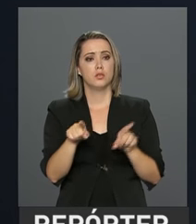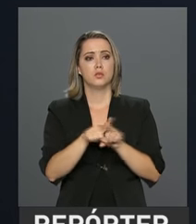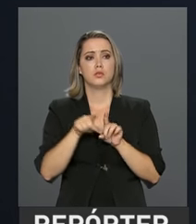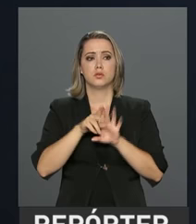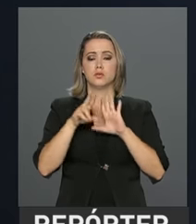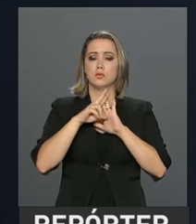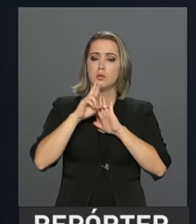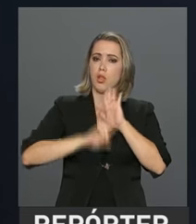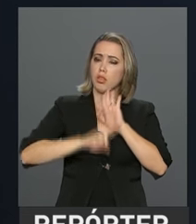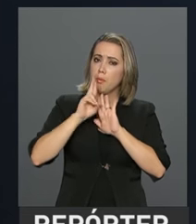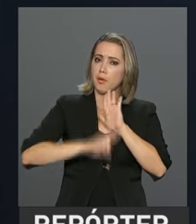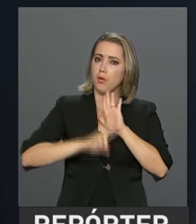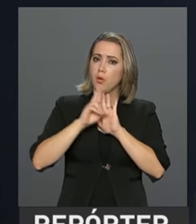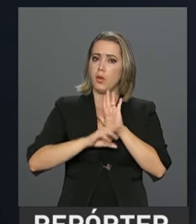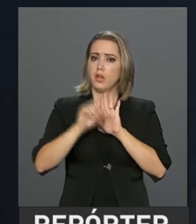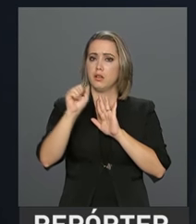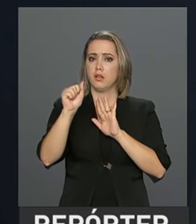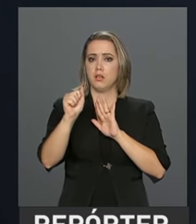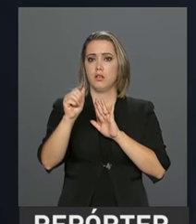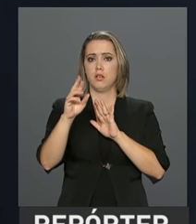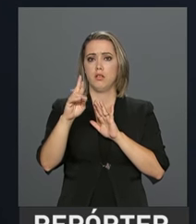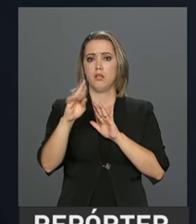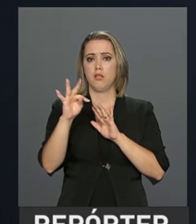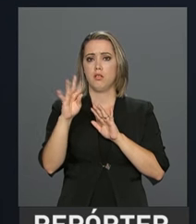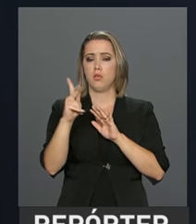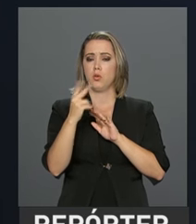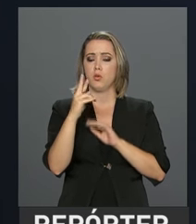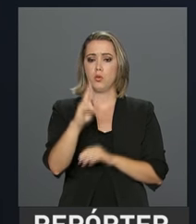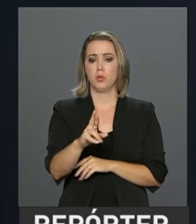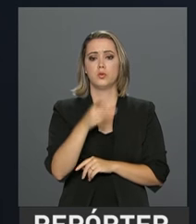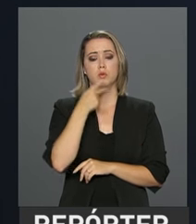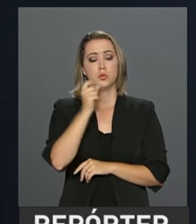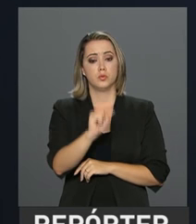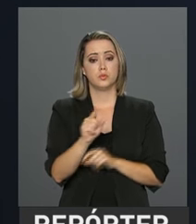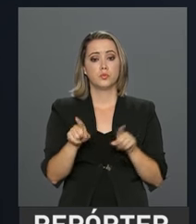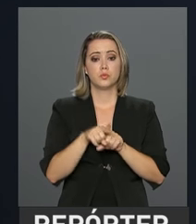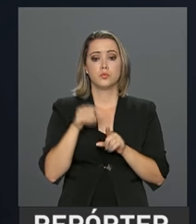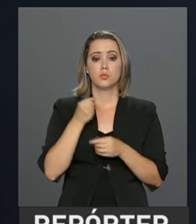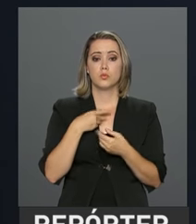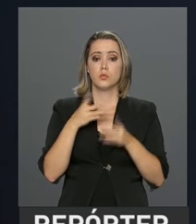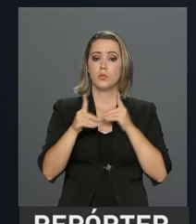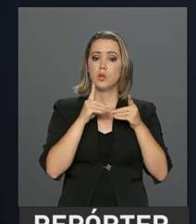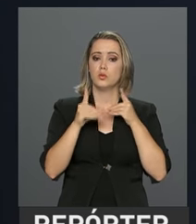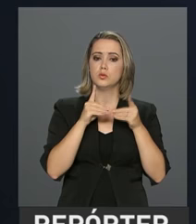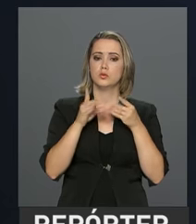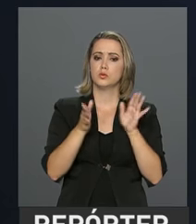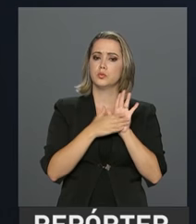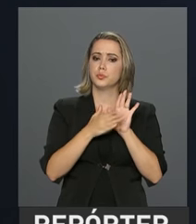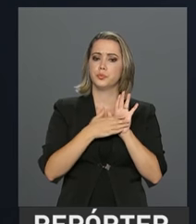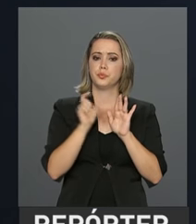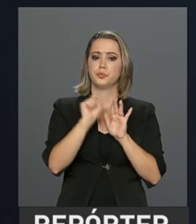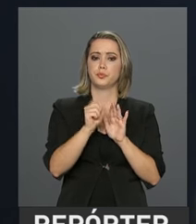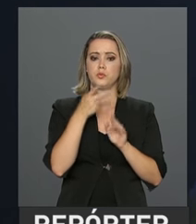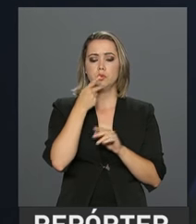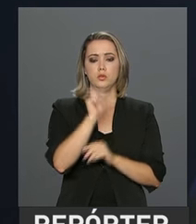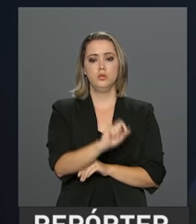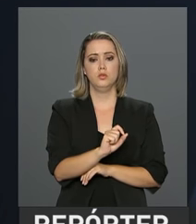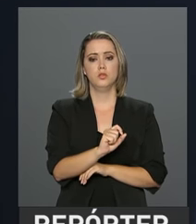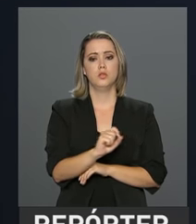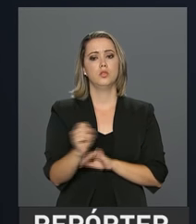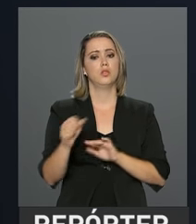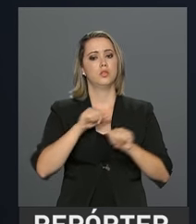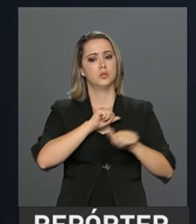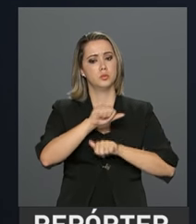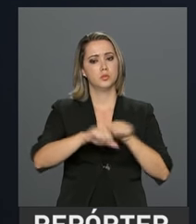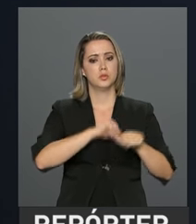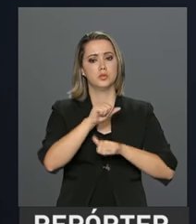do deputado arthur maia relator da reforma na comissão especial da câmara que discute a proposta segundo o ministro as